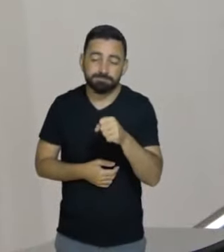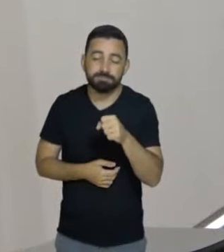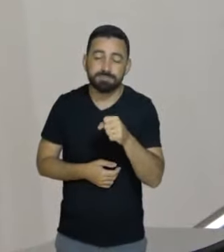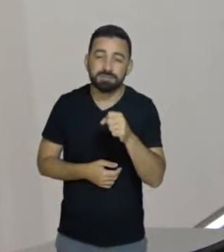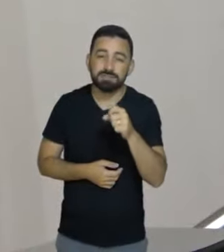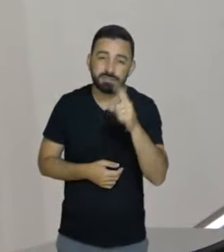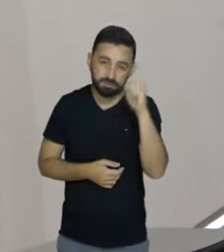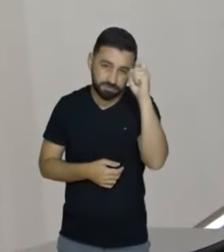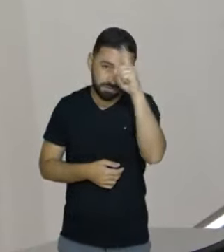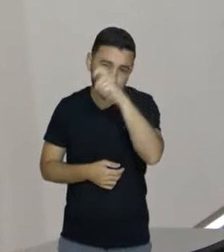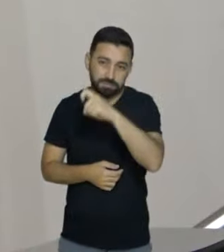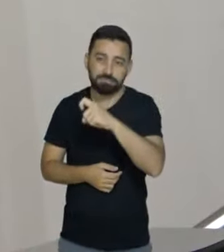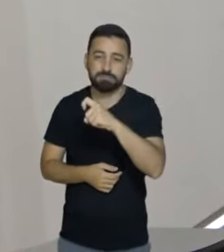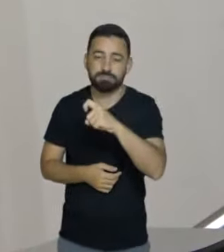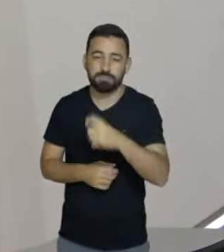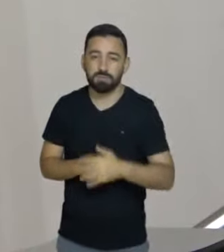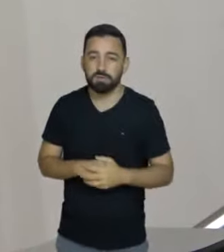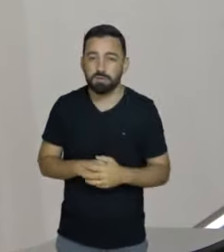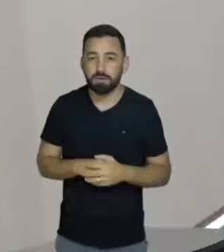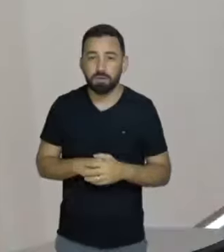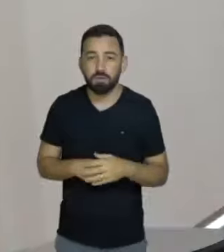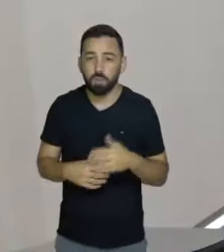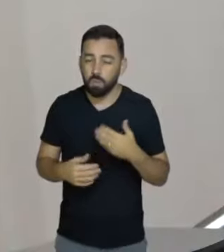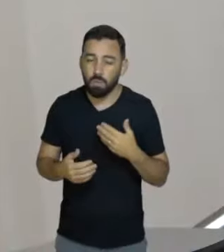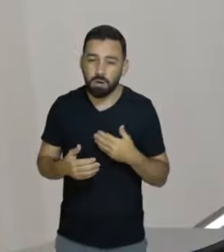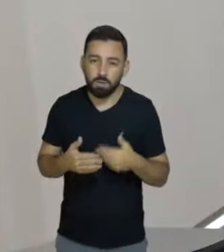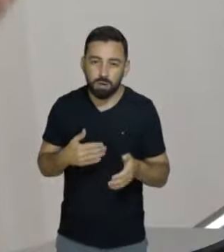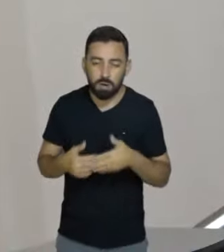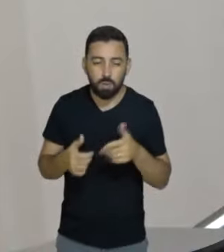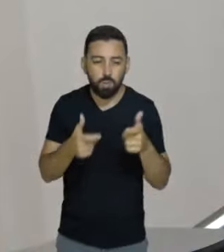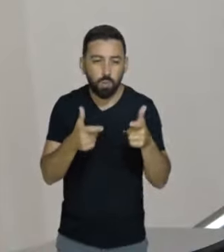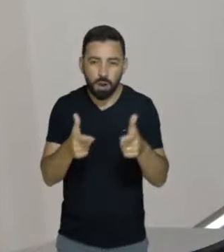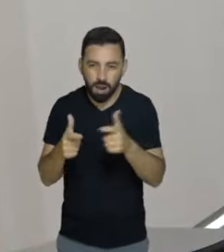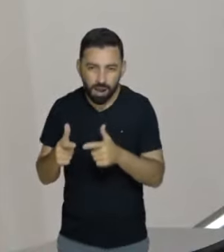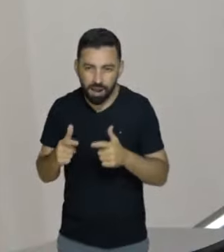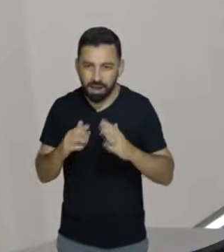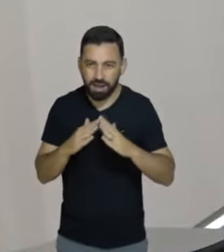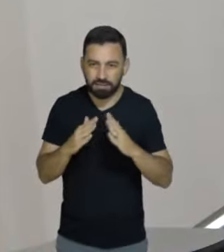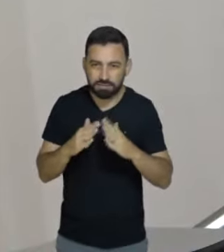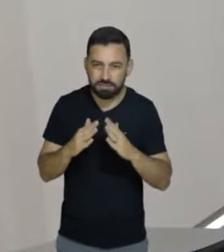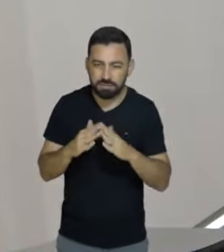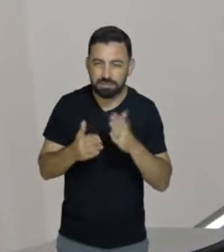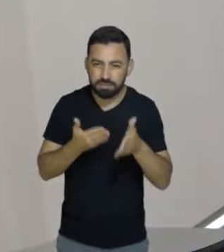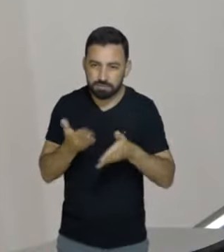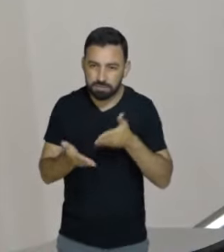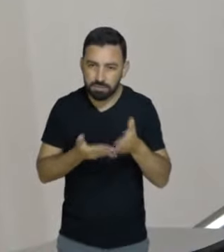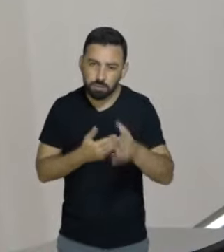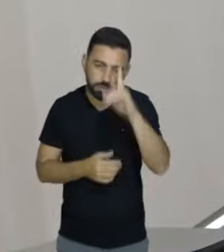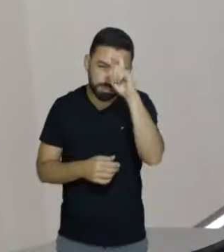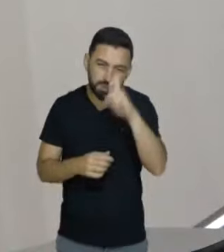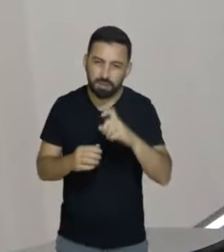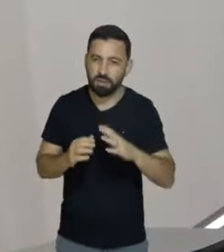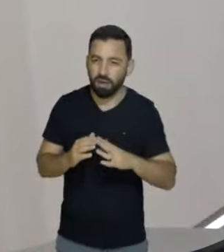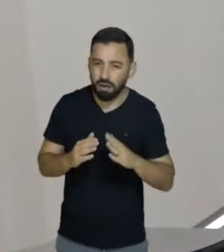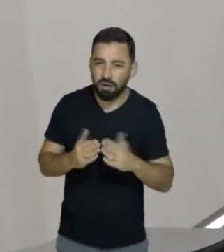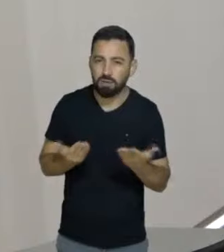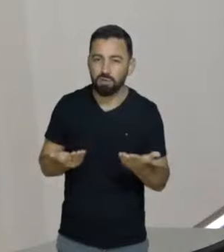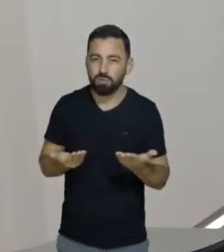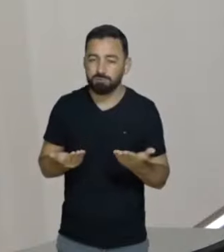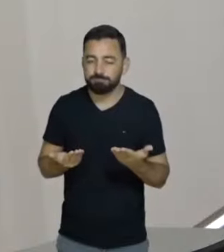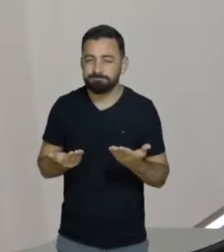infelizmente, qualquer posto de atendimento, UPA, hospital, um